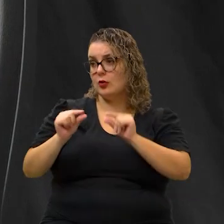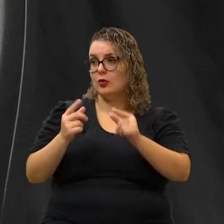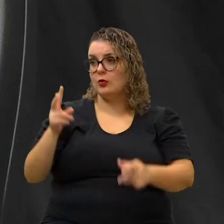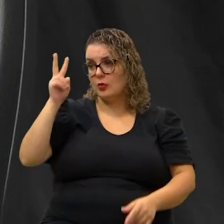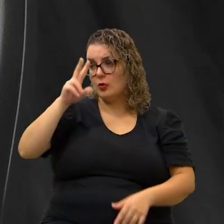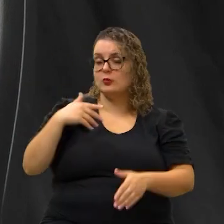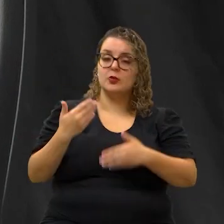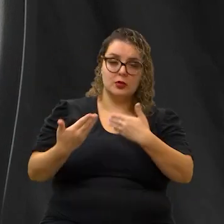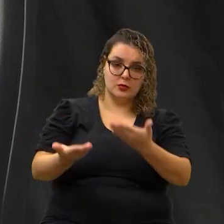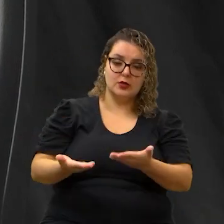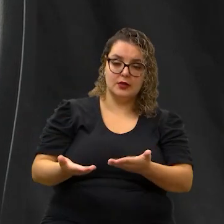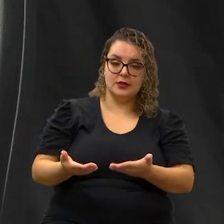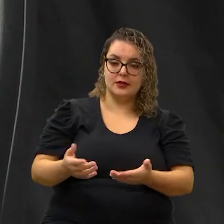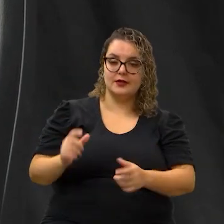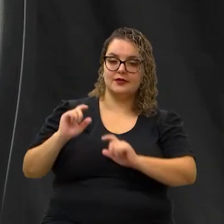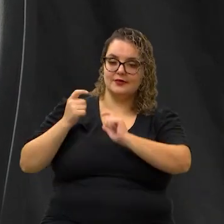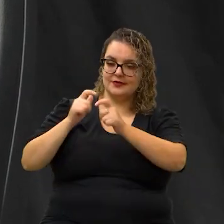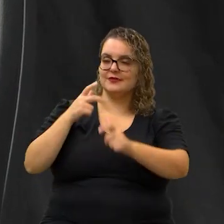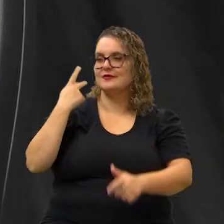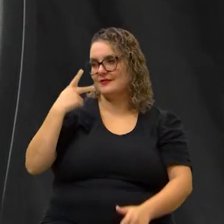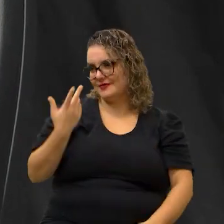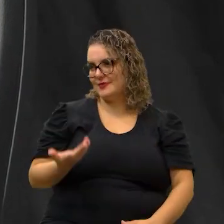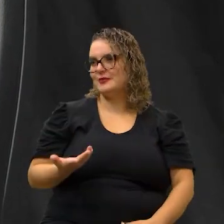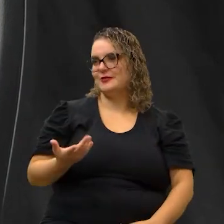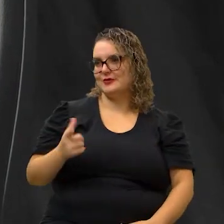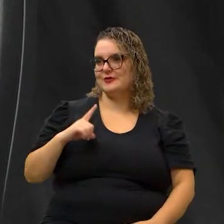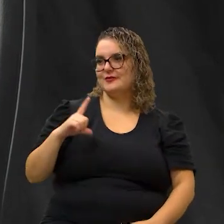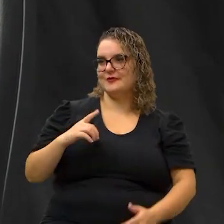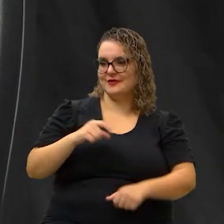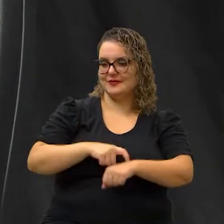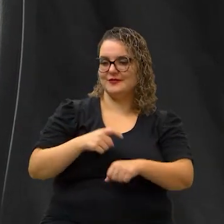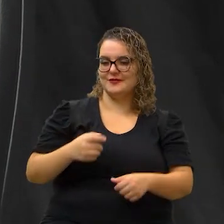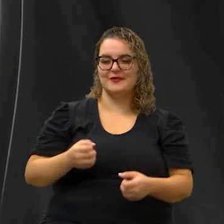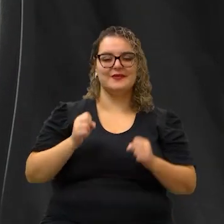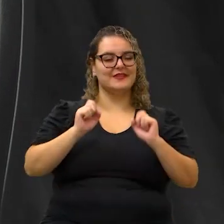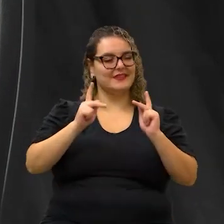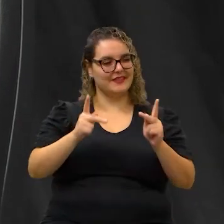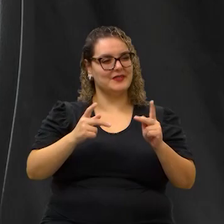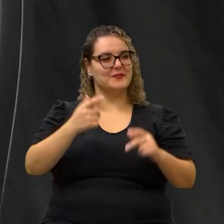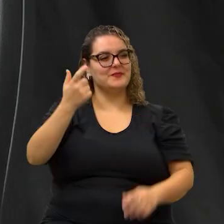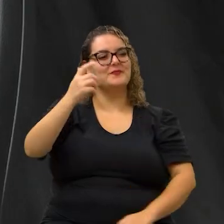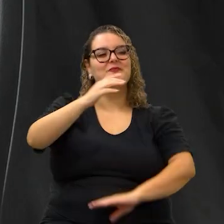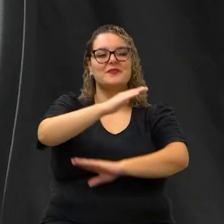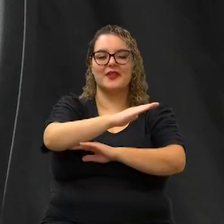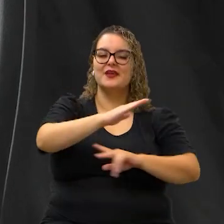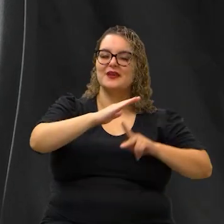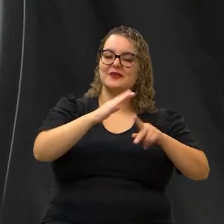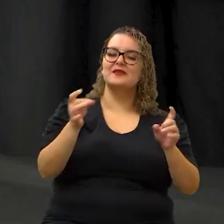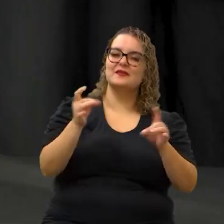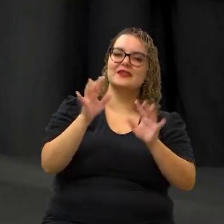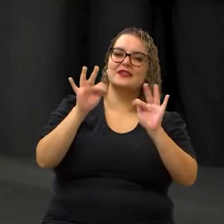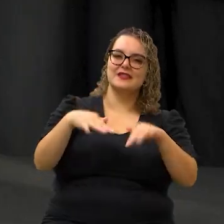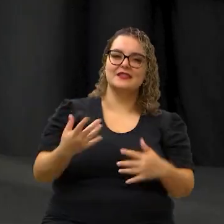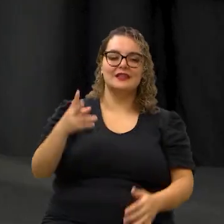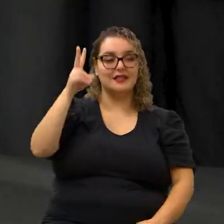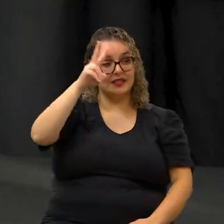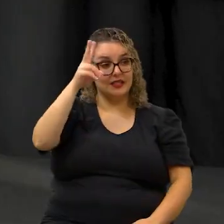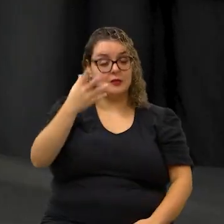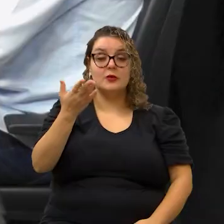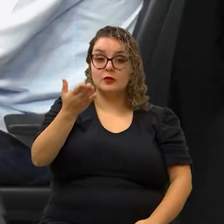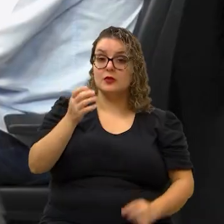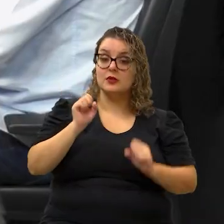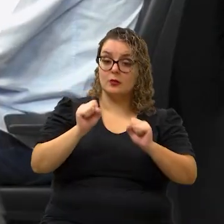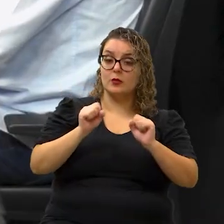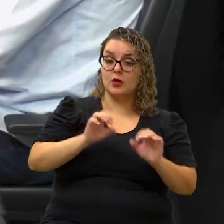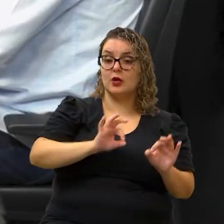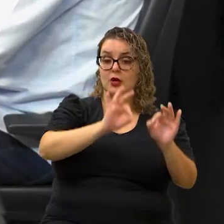a população, trazendo um pouco da nossa história e, nesse caso aqui, da trajetória política que a gente teve nesse período. Tá bem, então, olha, o Na Casa do Povo fica por